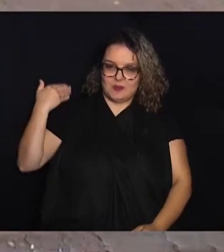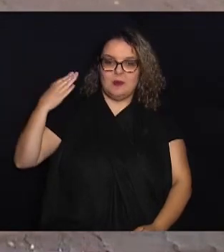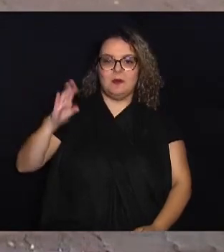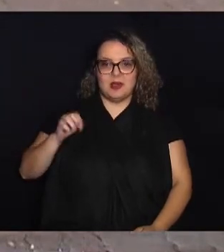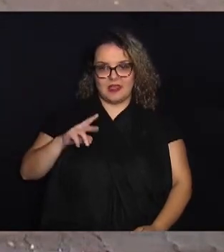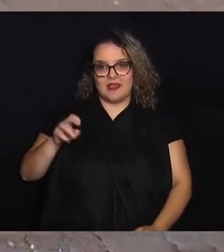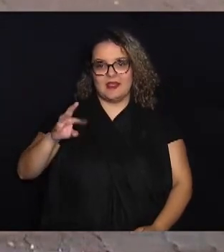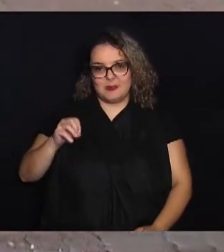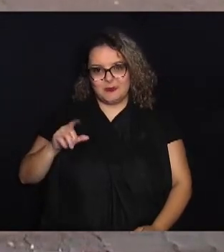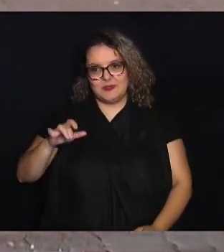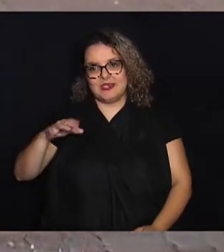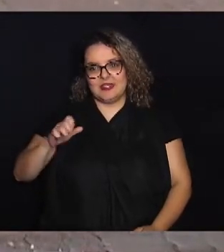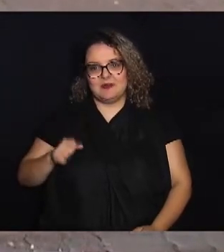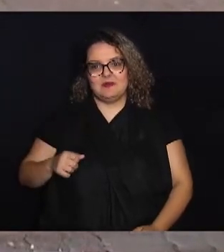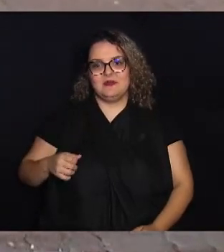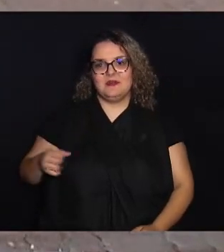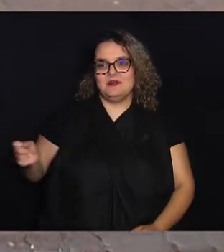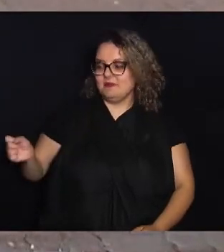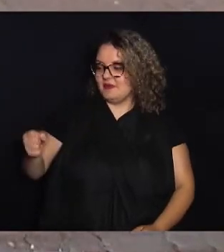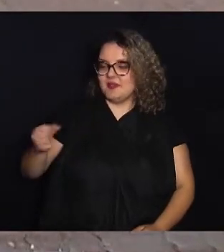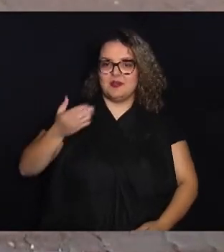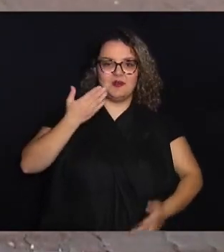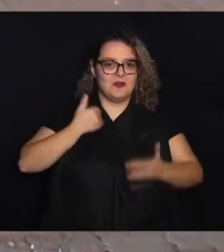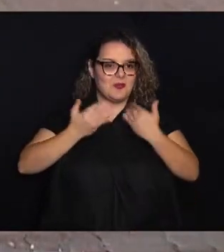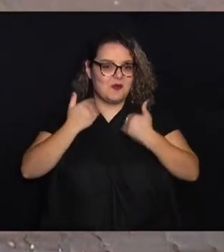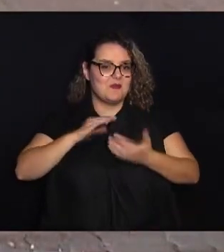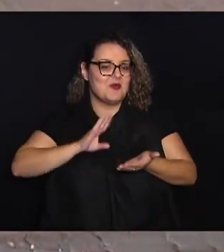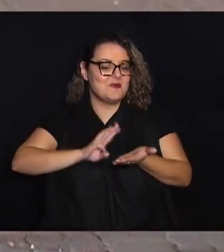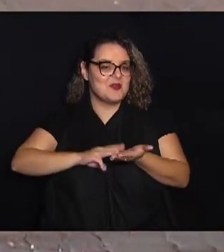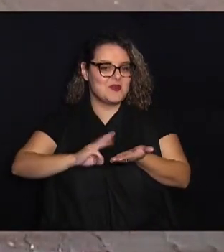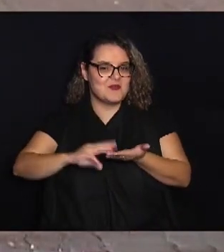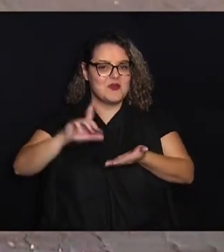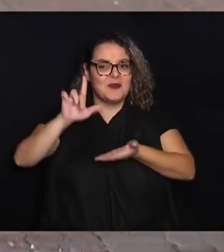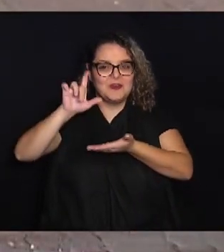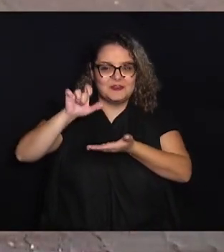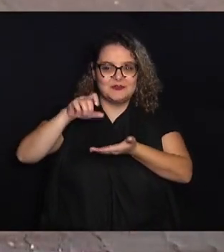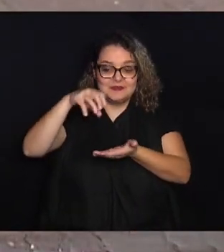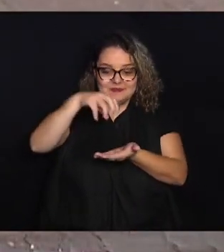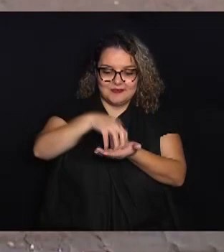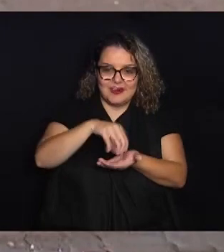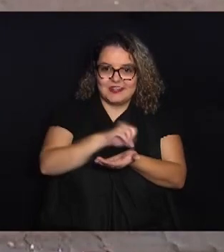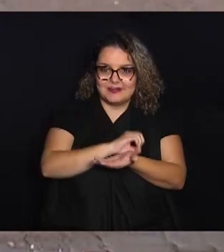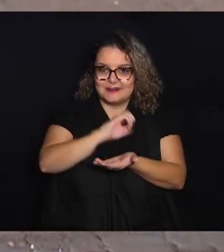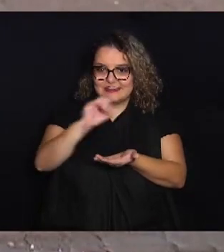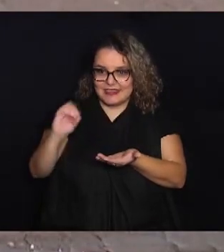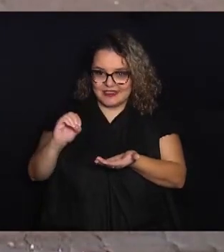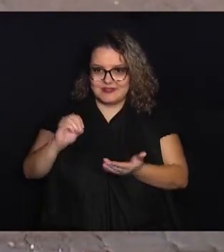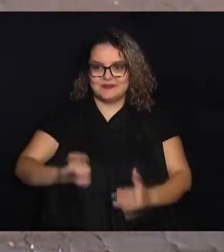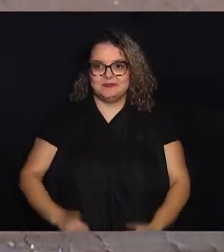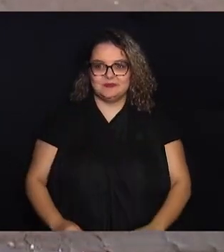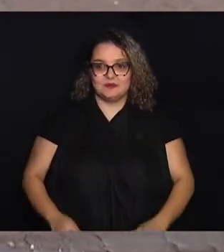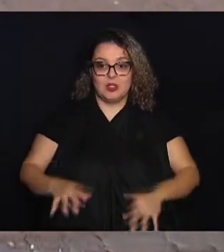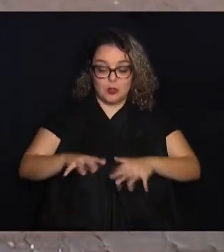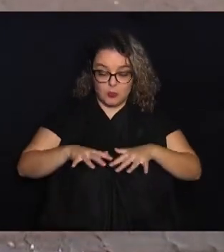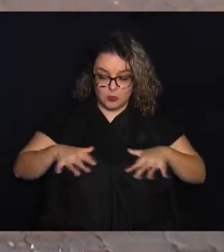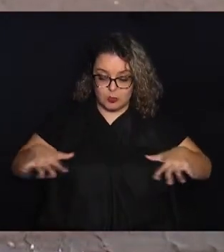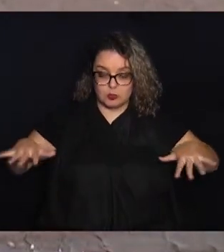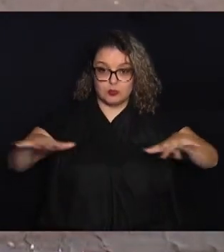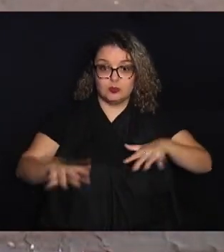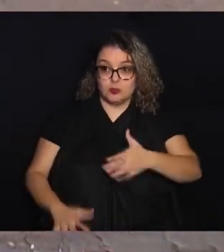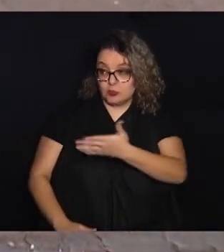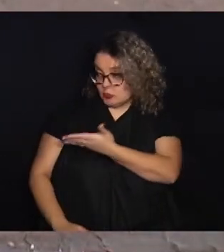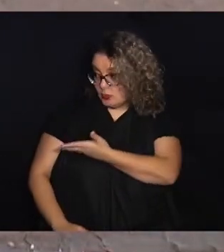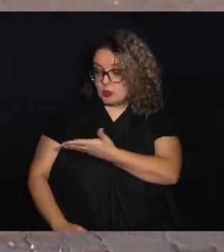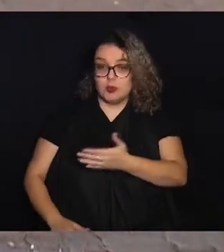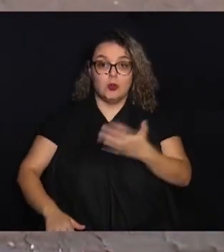E você pode vir aqui tomar um chopp, comer um pastel e tirar uma foto no Marco Zero. Esse complexo todo aqui, o Largo